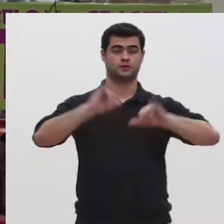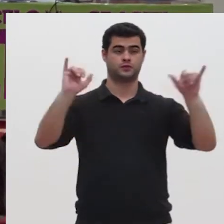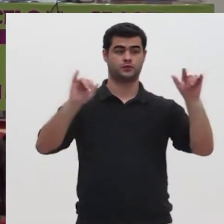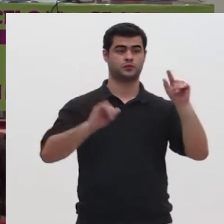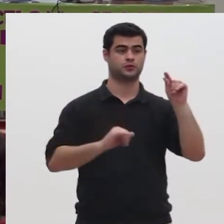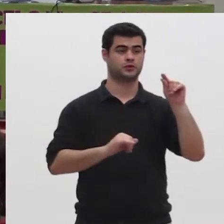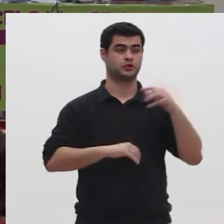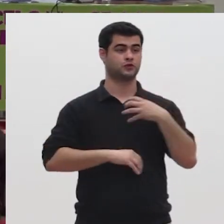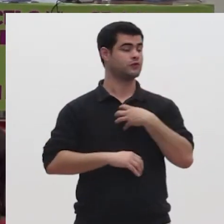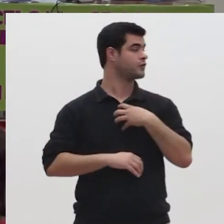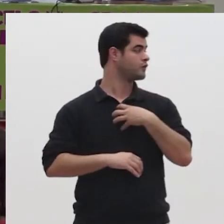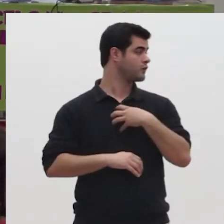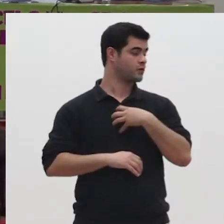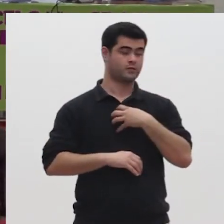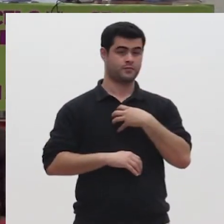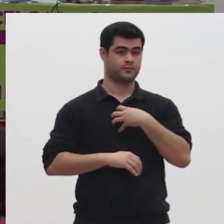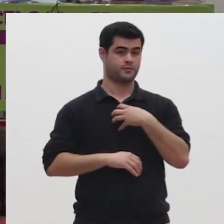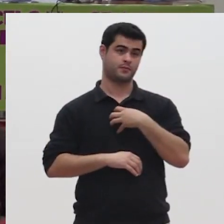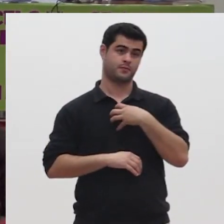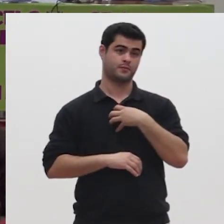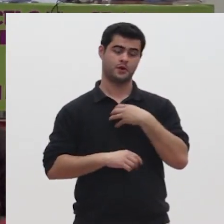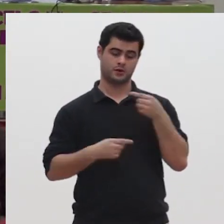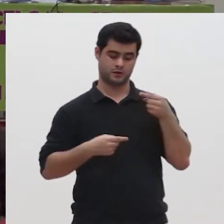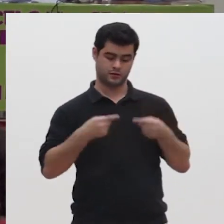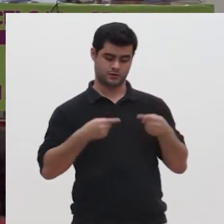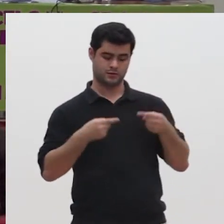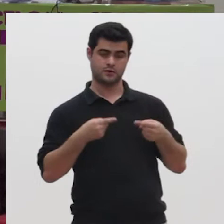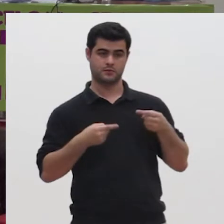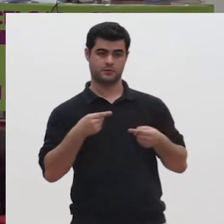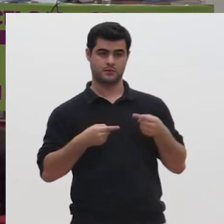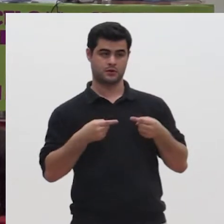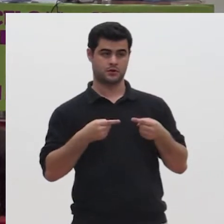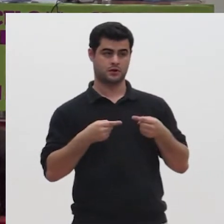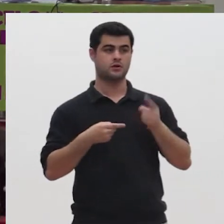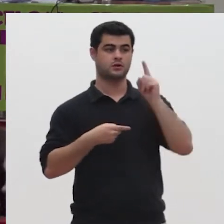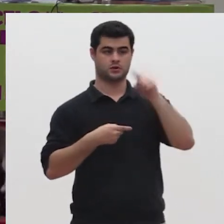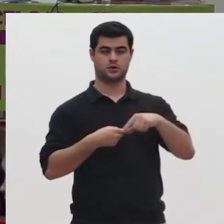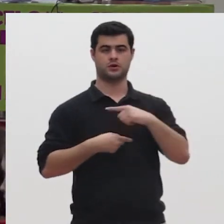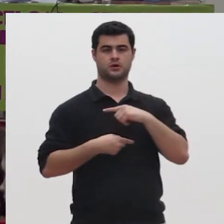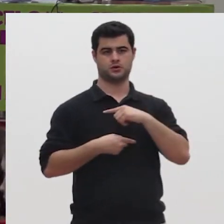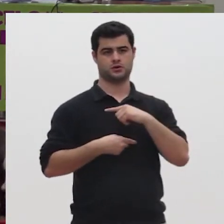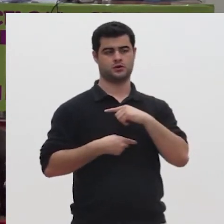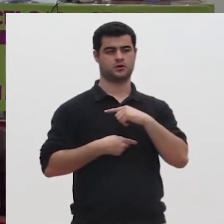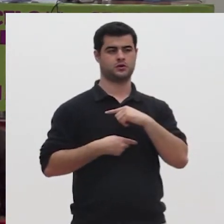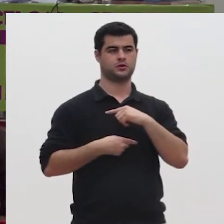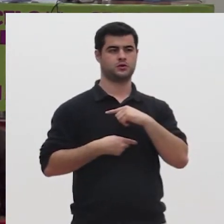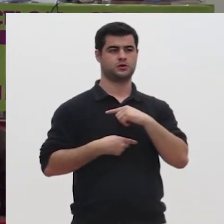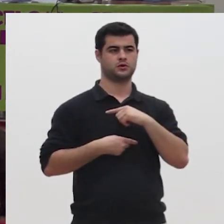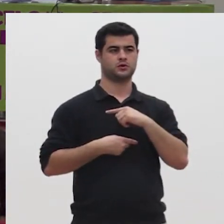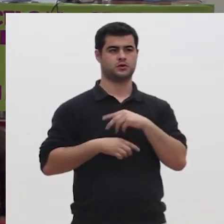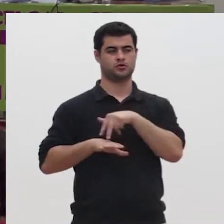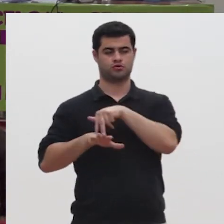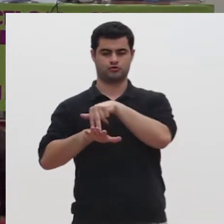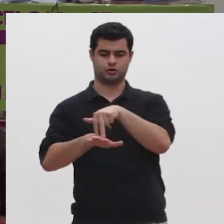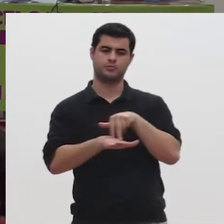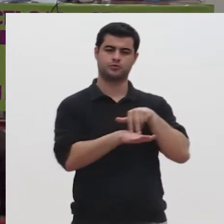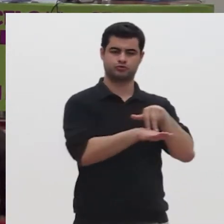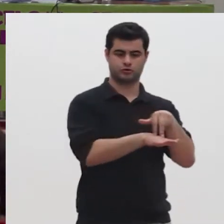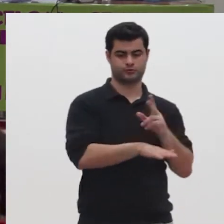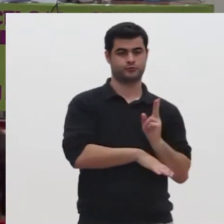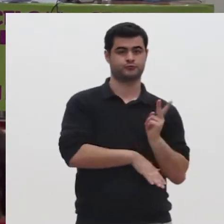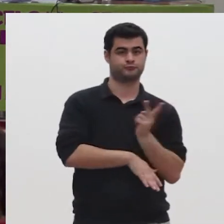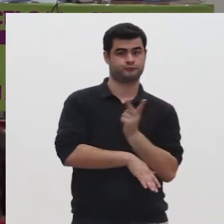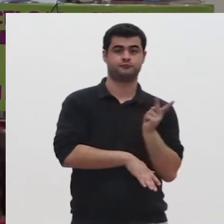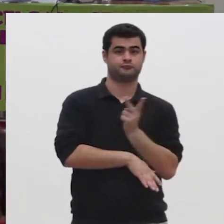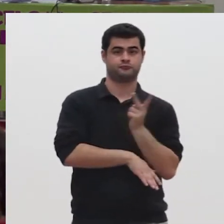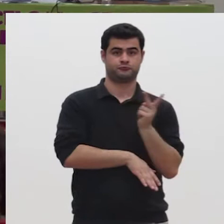o formato desse debate ele foi feito em acordo com as duas chapas, os coordenadores das duas